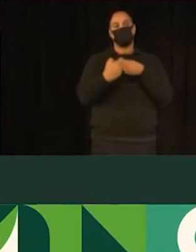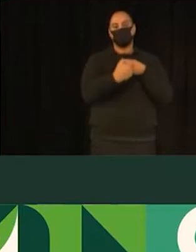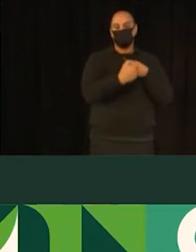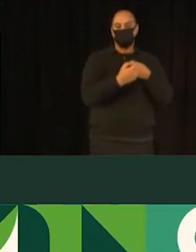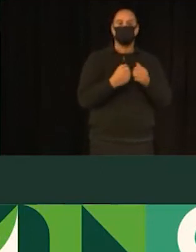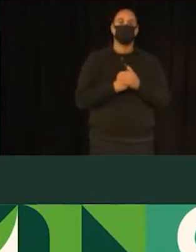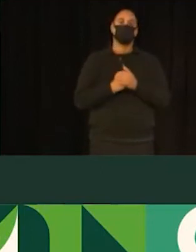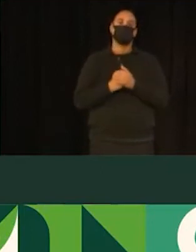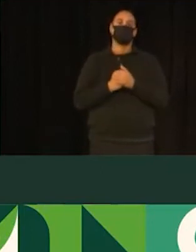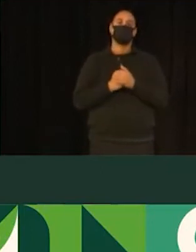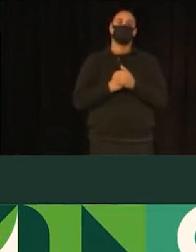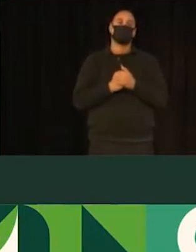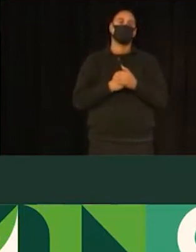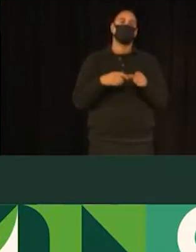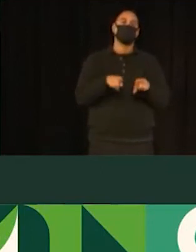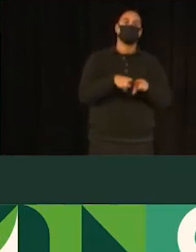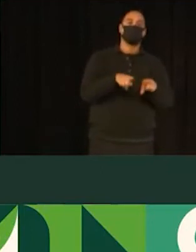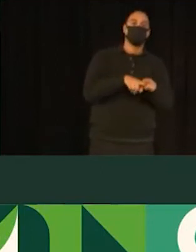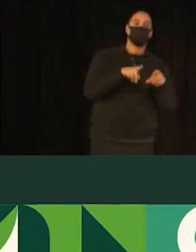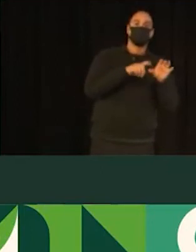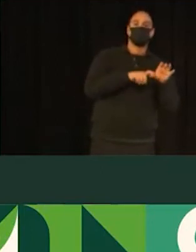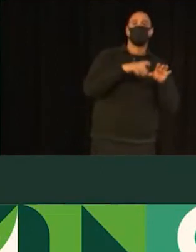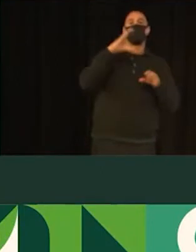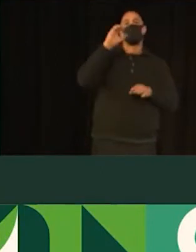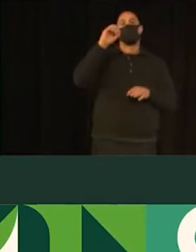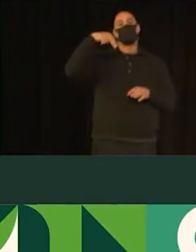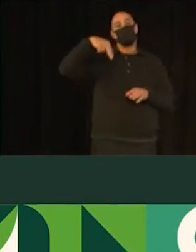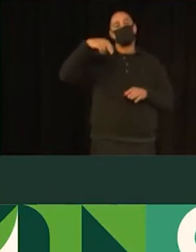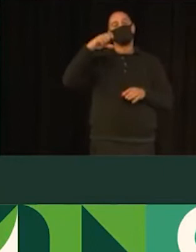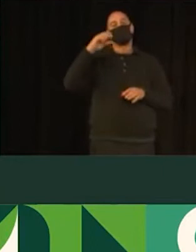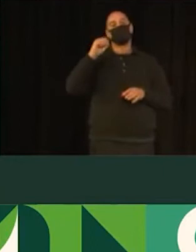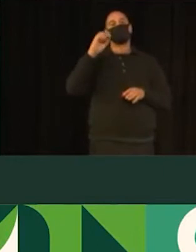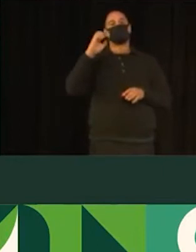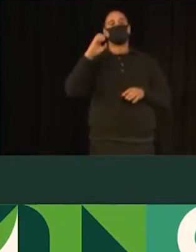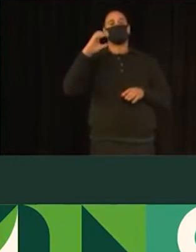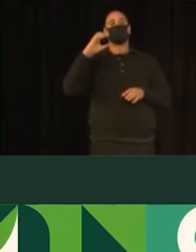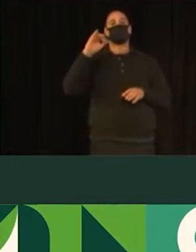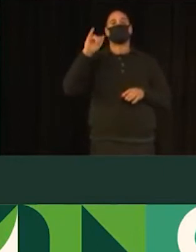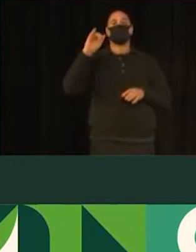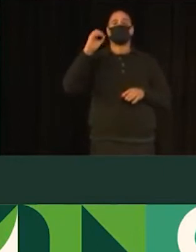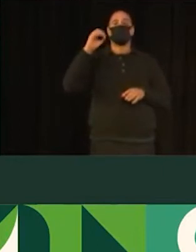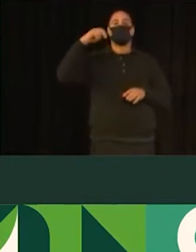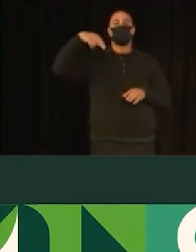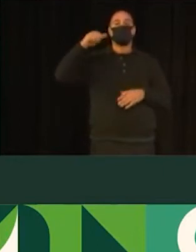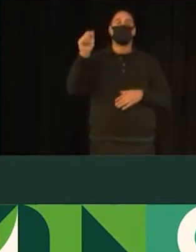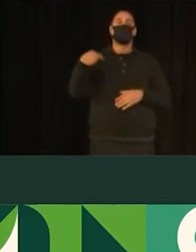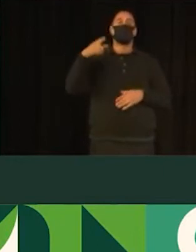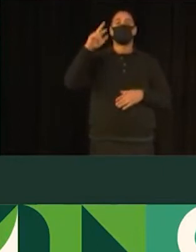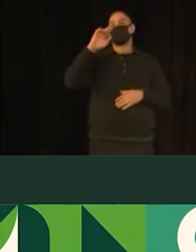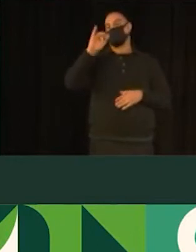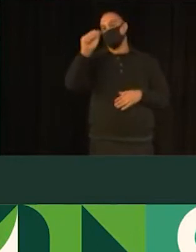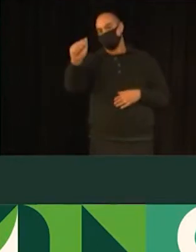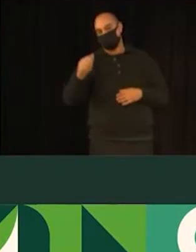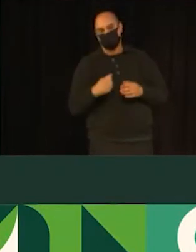pelo concessionário. 4,7 km fase 1, 13,3 km fase 2. Total 18 km, 25